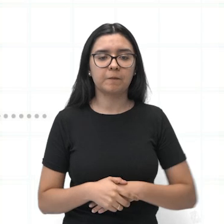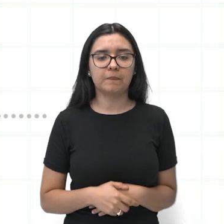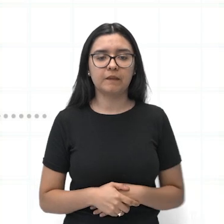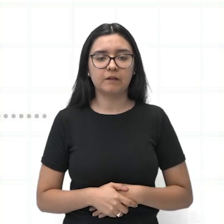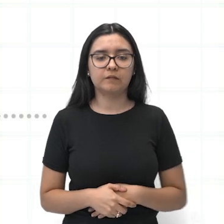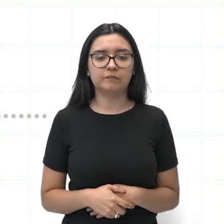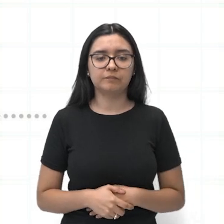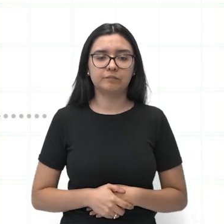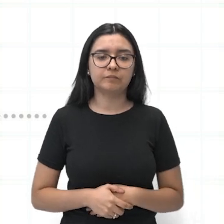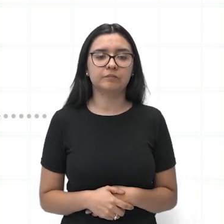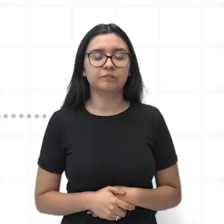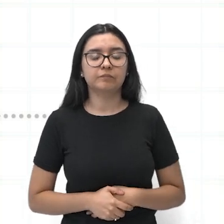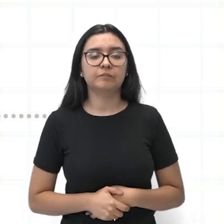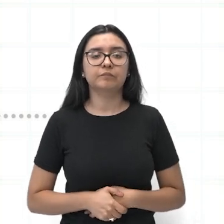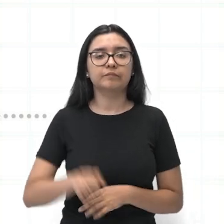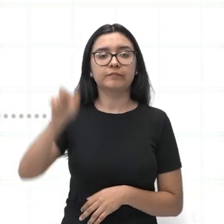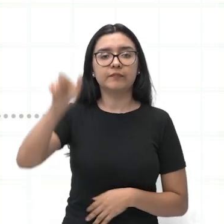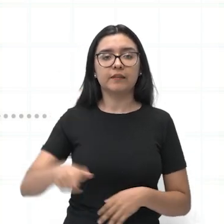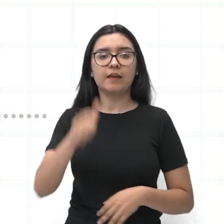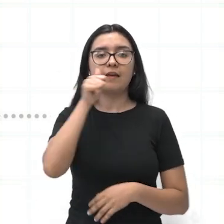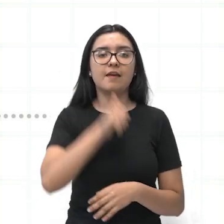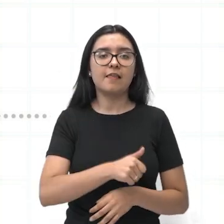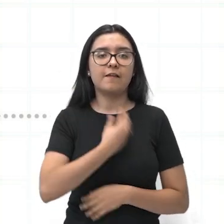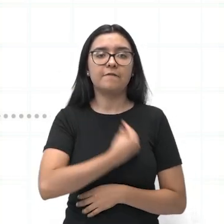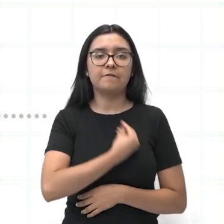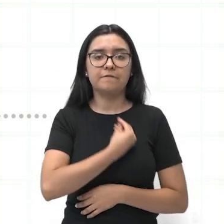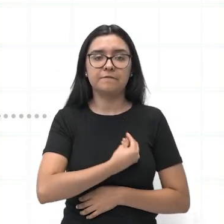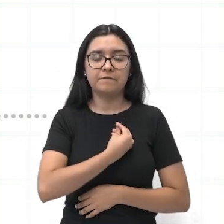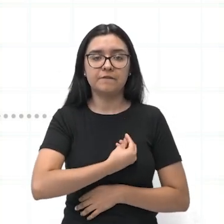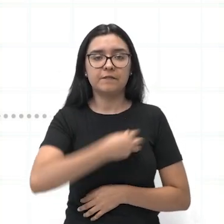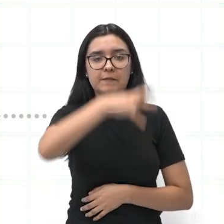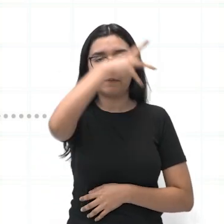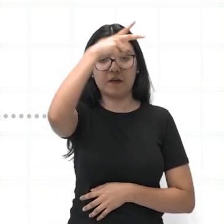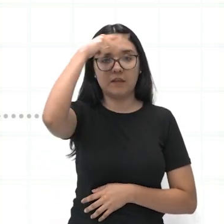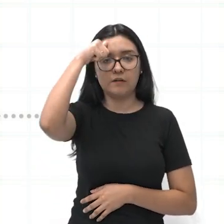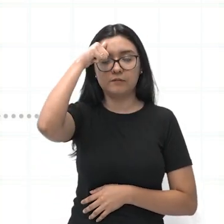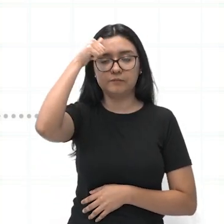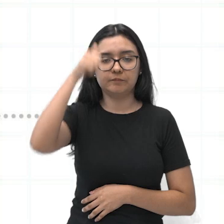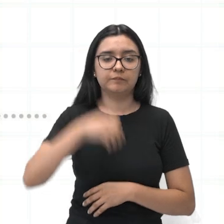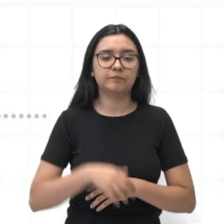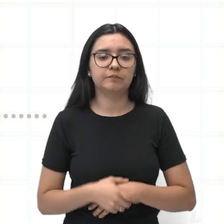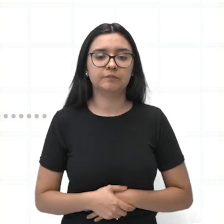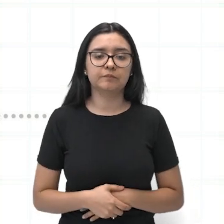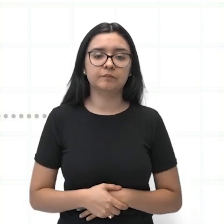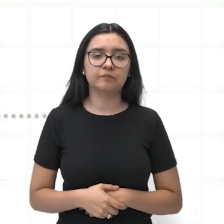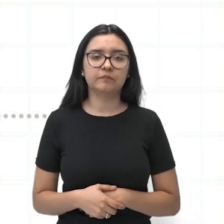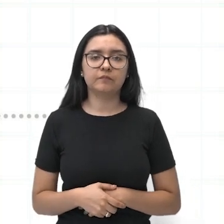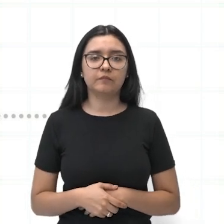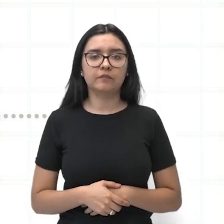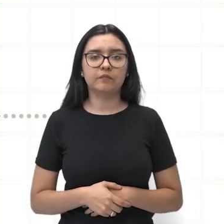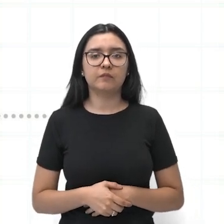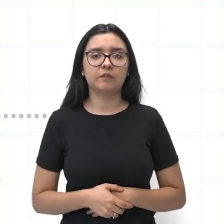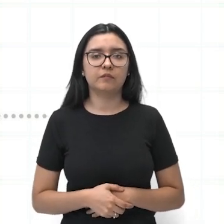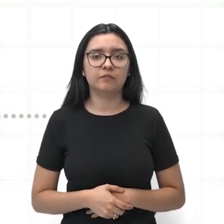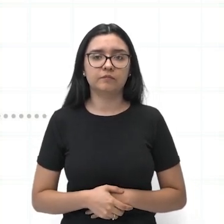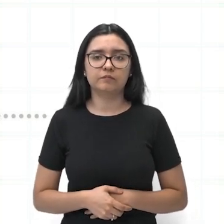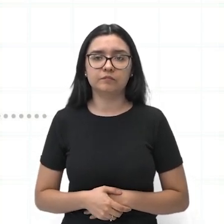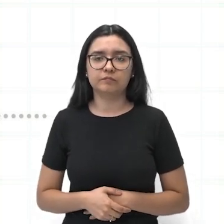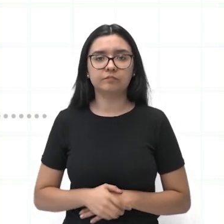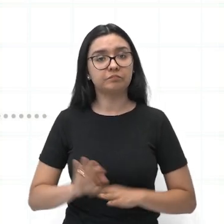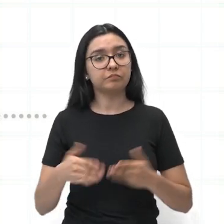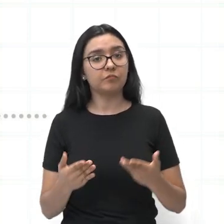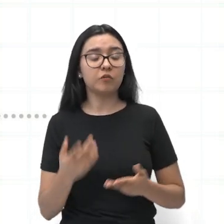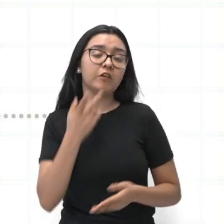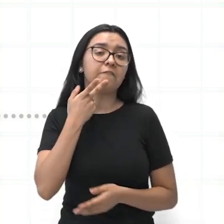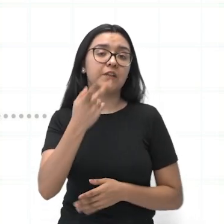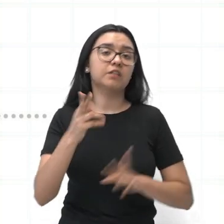em Manaus. Ela mora em Manaus, tá bom? Ou na fala, que é diferente